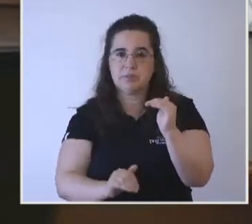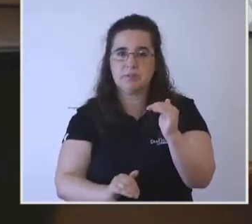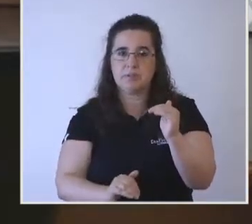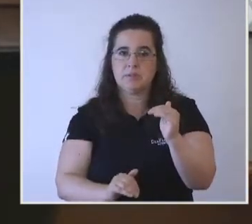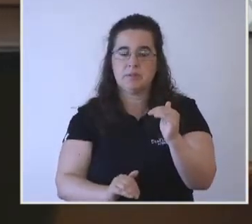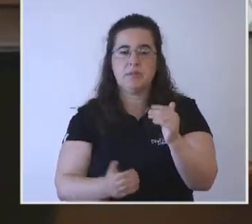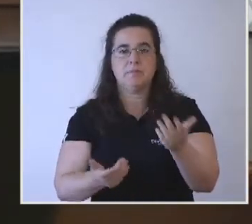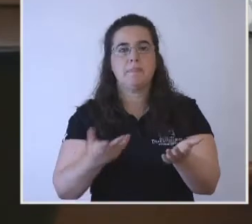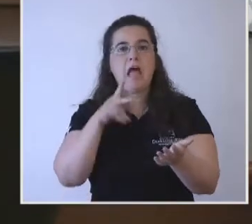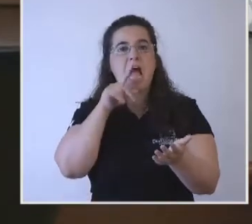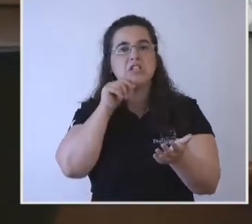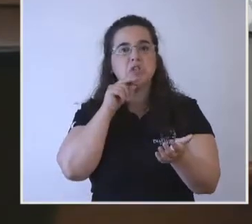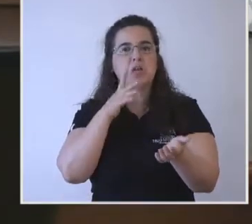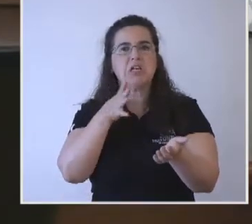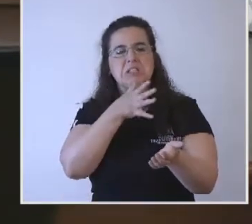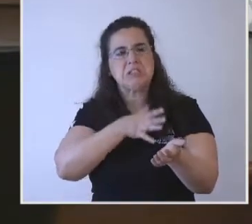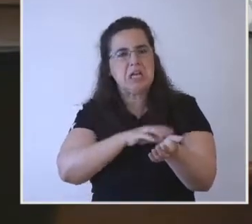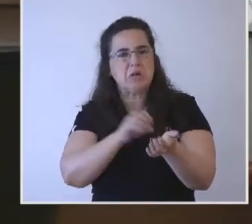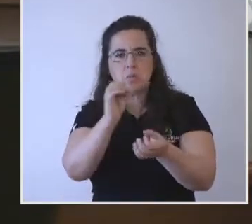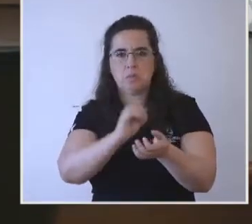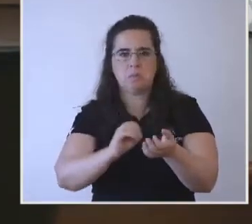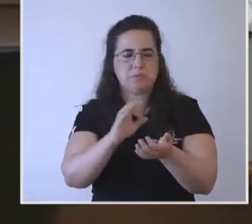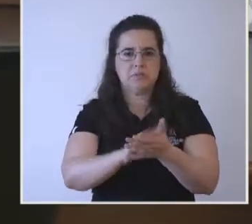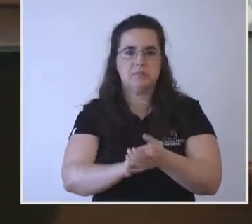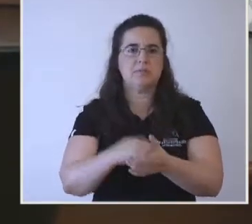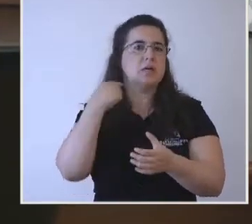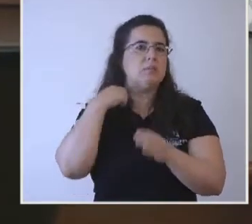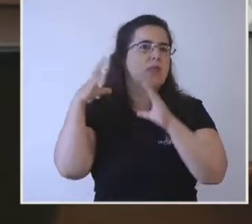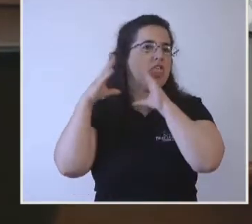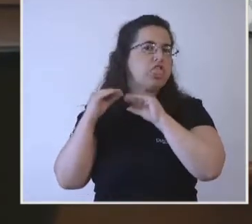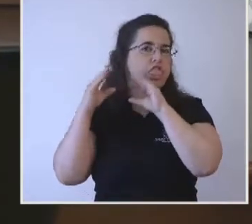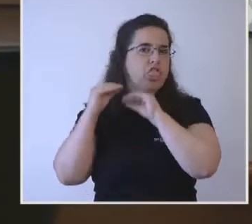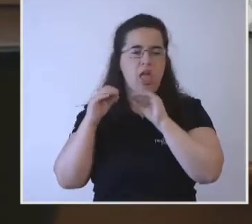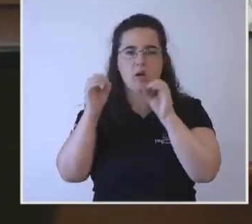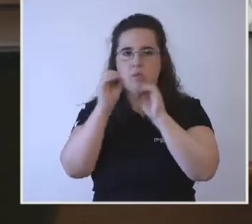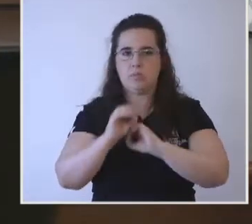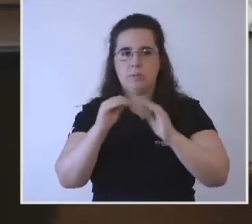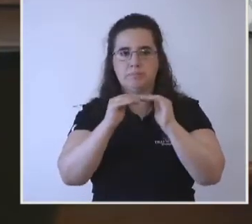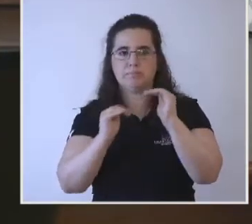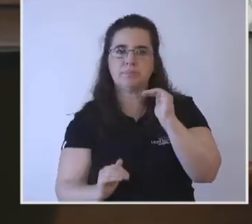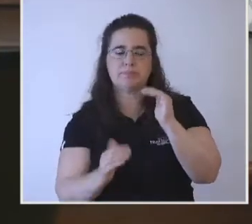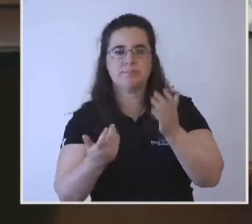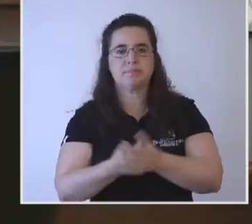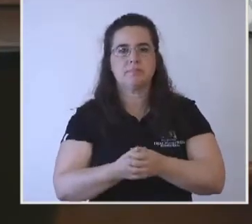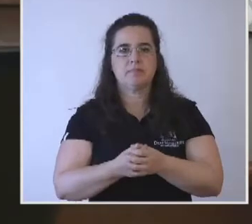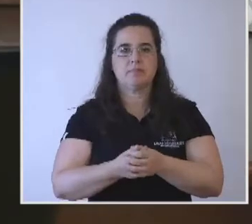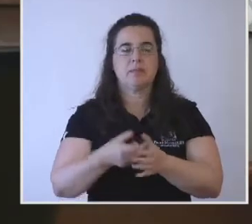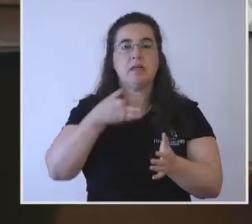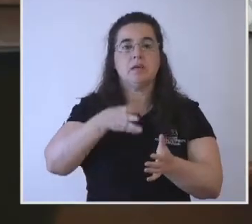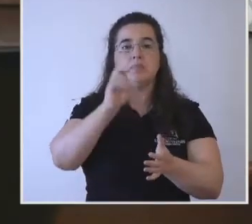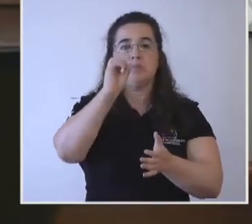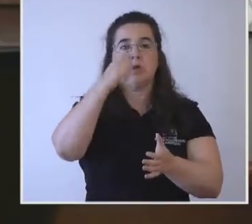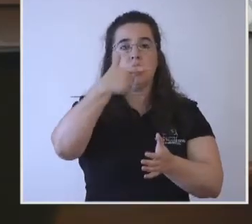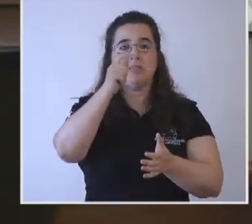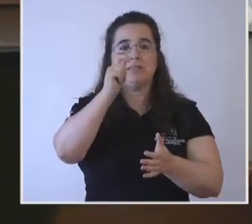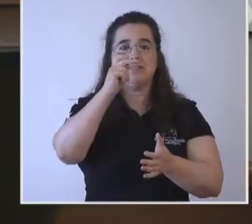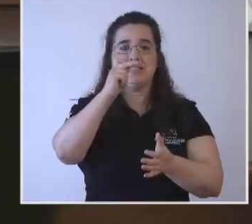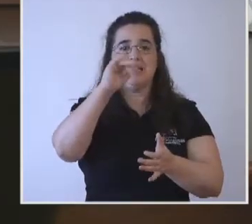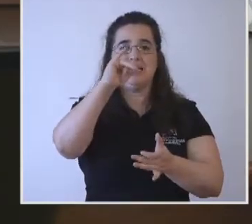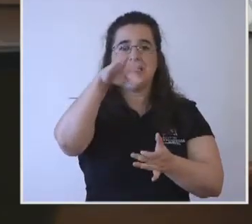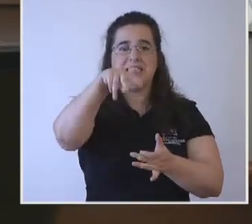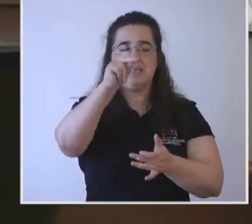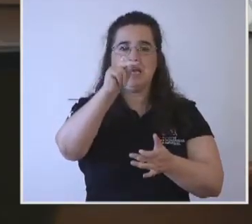sangue. Temos menores níveis de colesterol no sangue. Temos menor proteína C reativa, menor